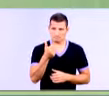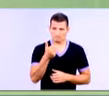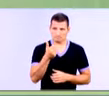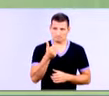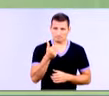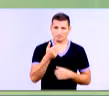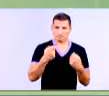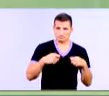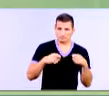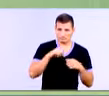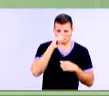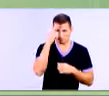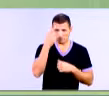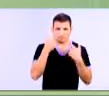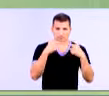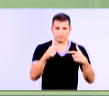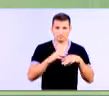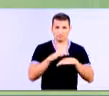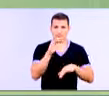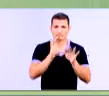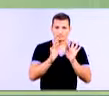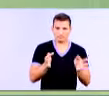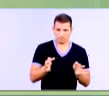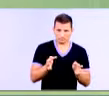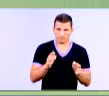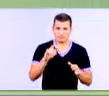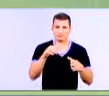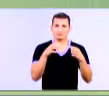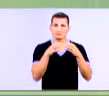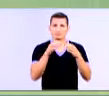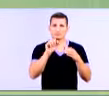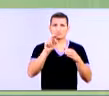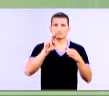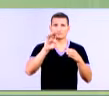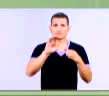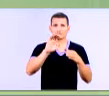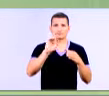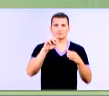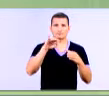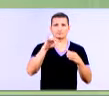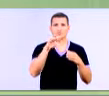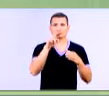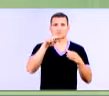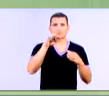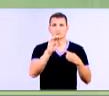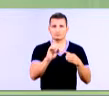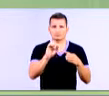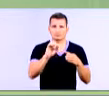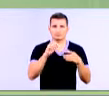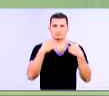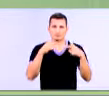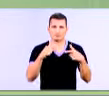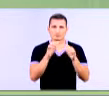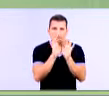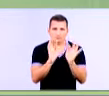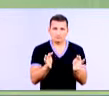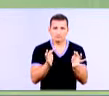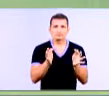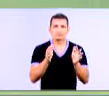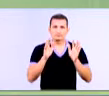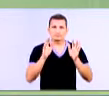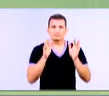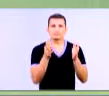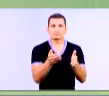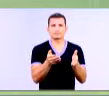criar linguagens mais simples, quer dizer, um subconjunto de linguagens simples e específicas para poder comunicar